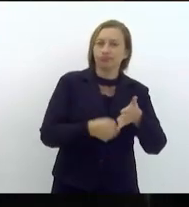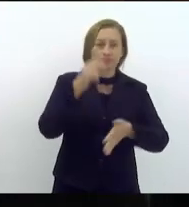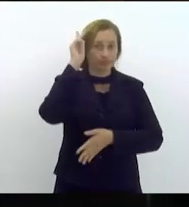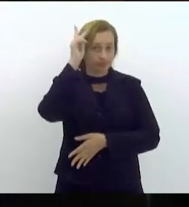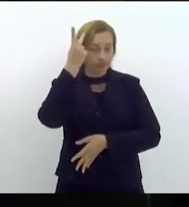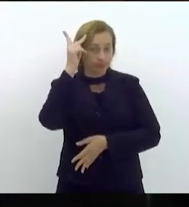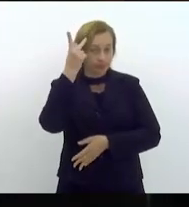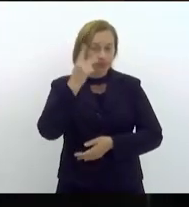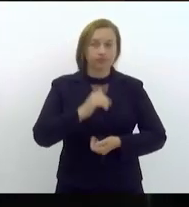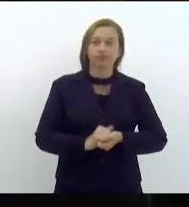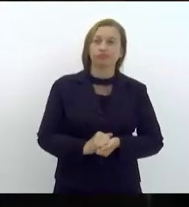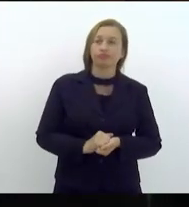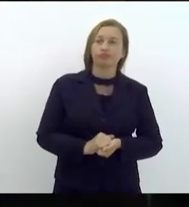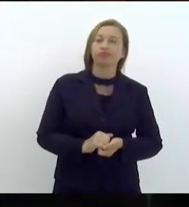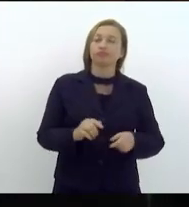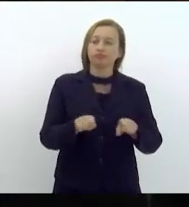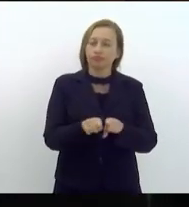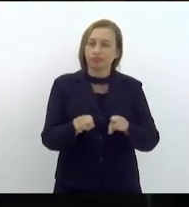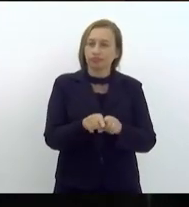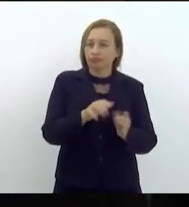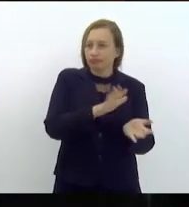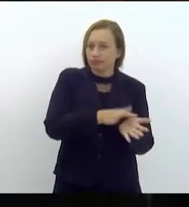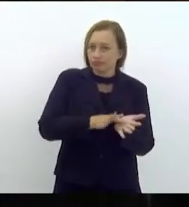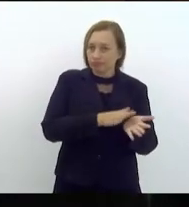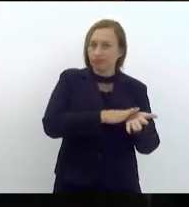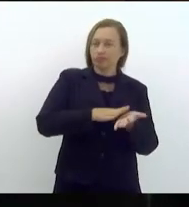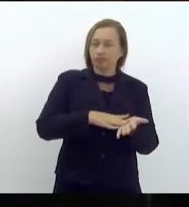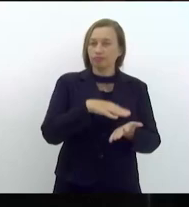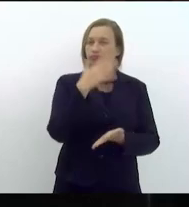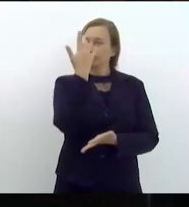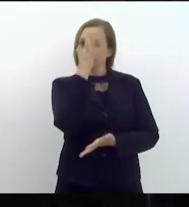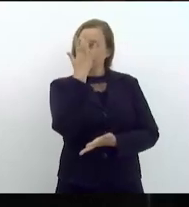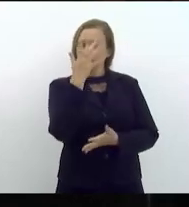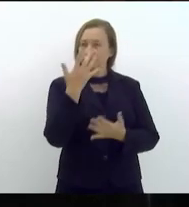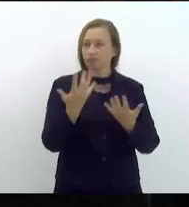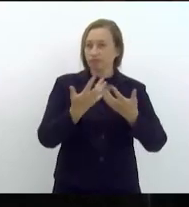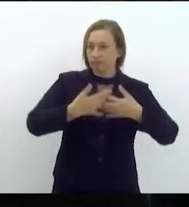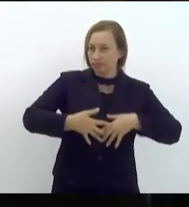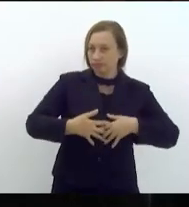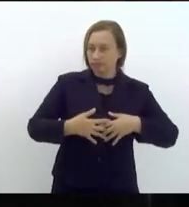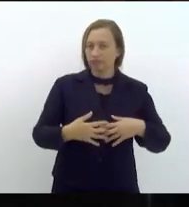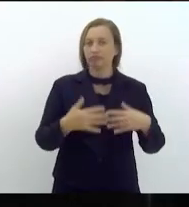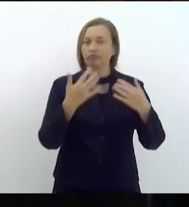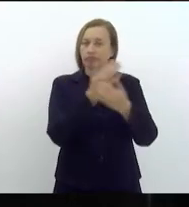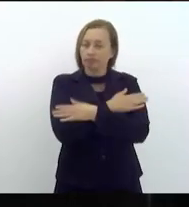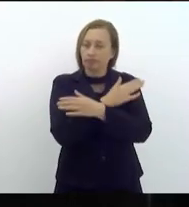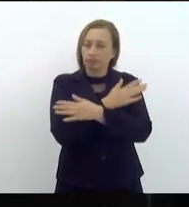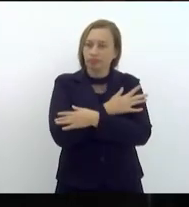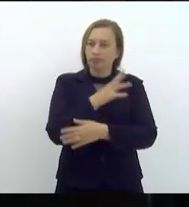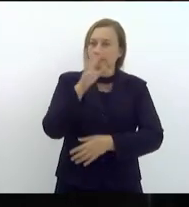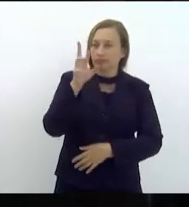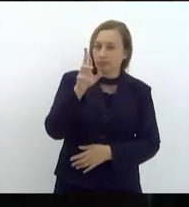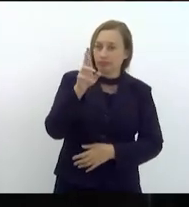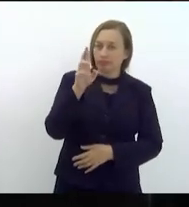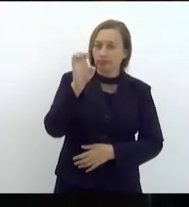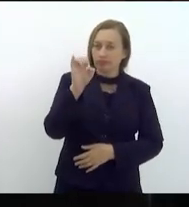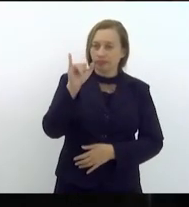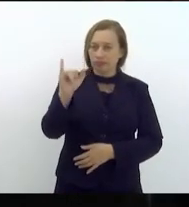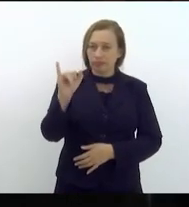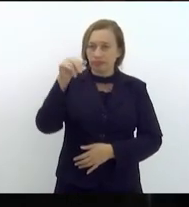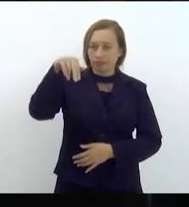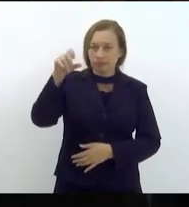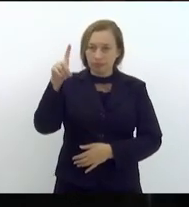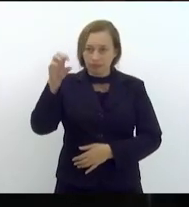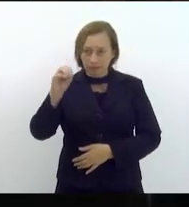e também uma história no samba e no carnaval de Petrópolis deixar um abraço para o Reinaldo o rei que é o presidente da associação